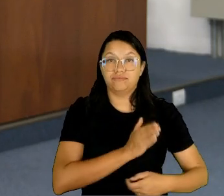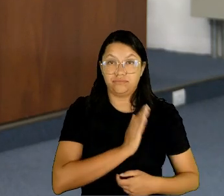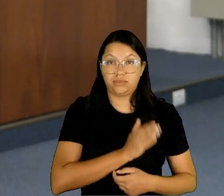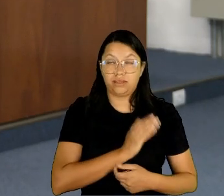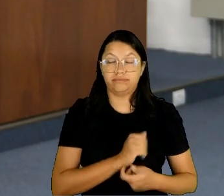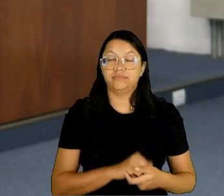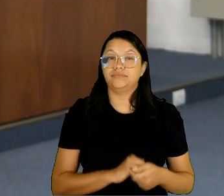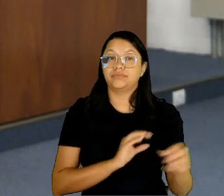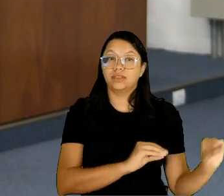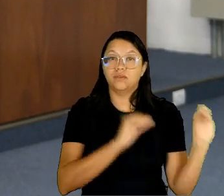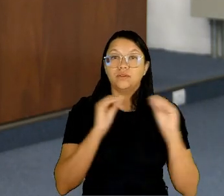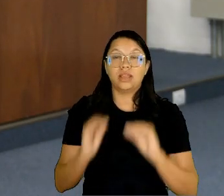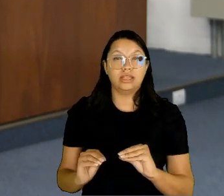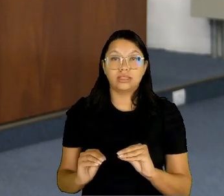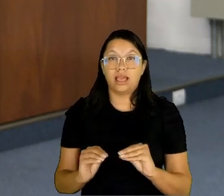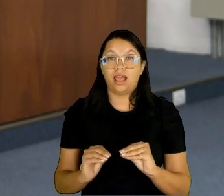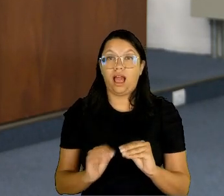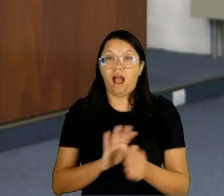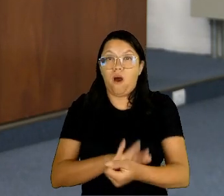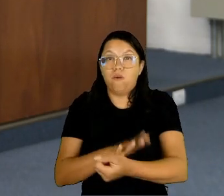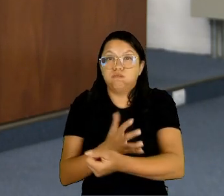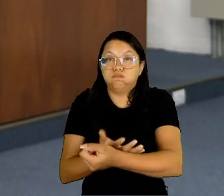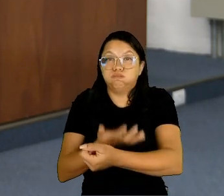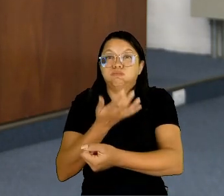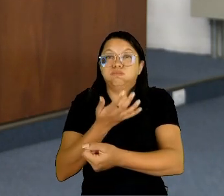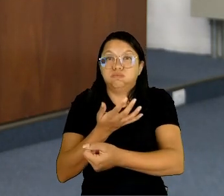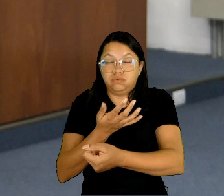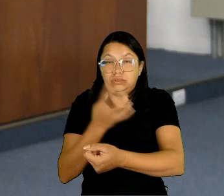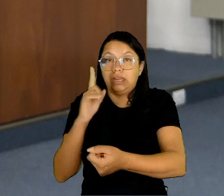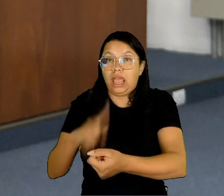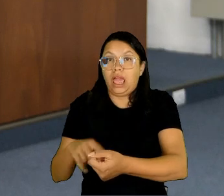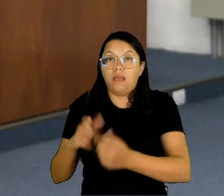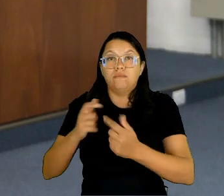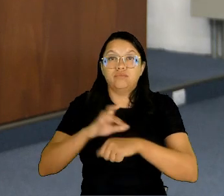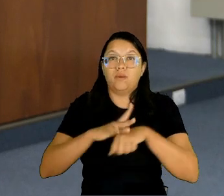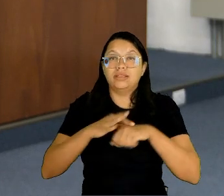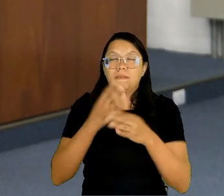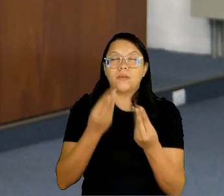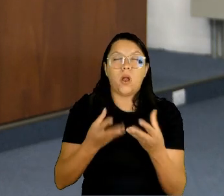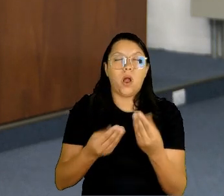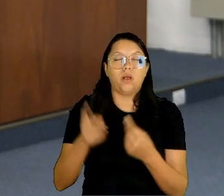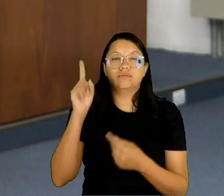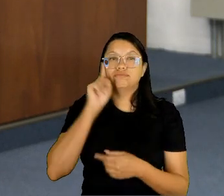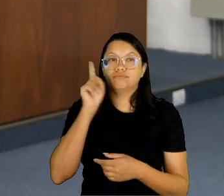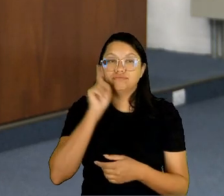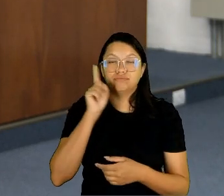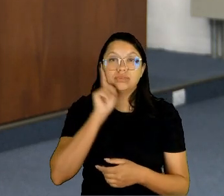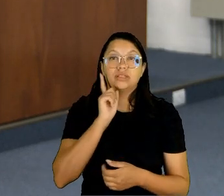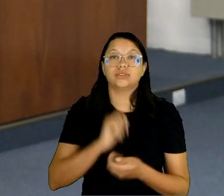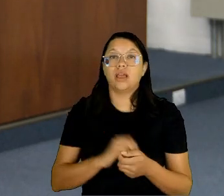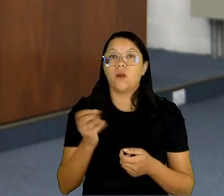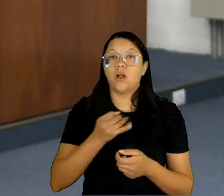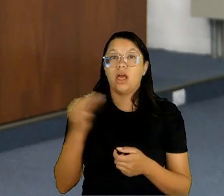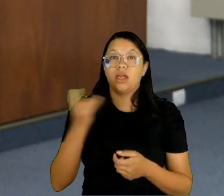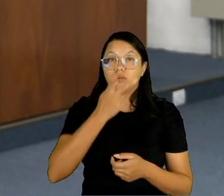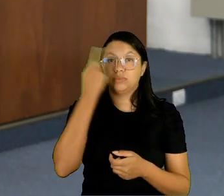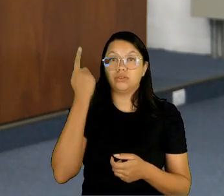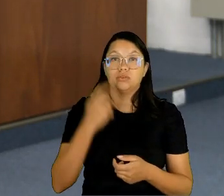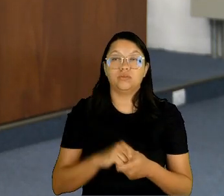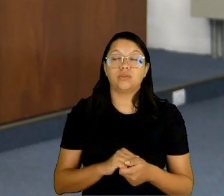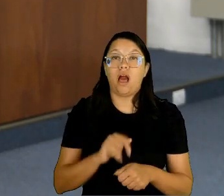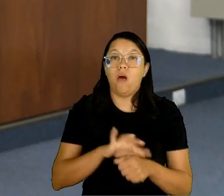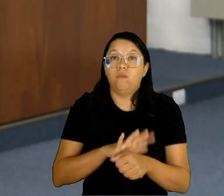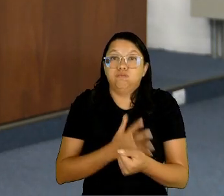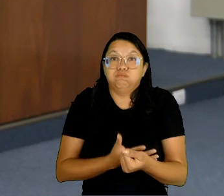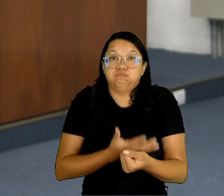né, vou trazer inicialmente a hipertensão, que é uma doença extremamente prevalente no nosso dia a dia. A quantidade